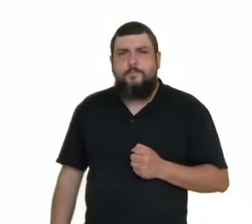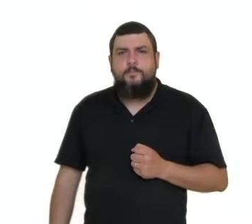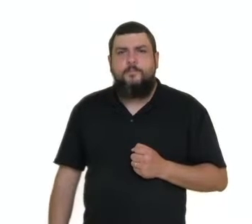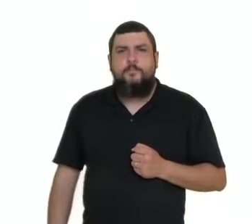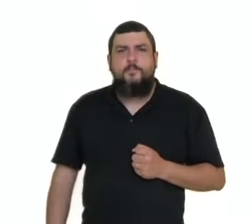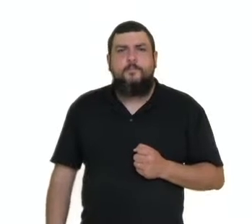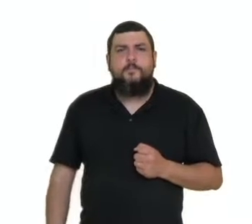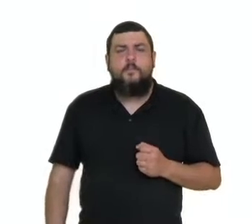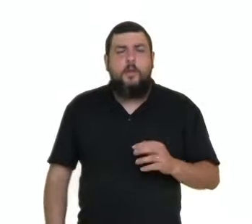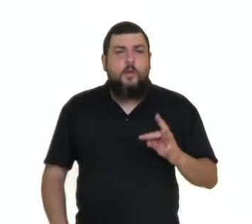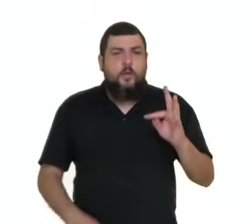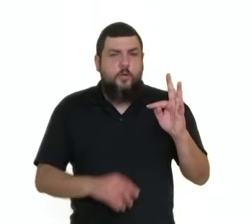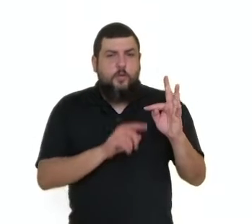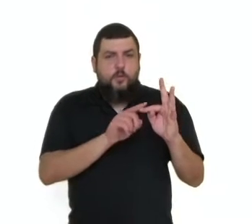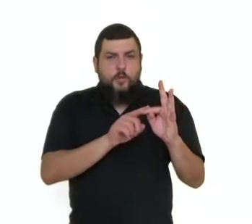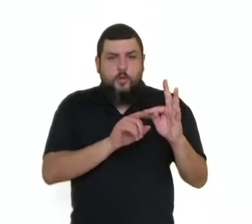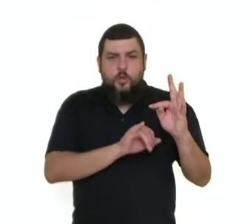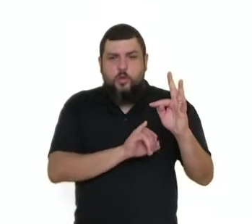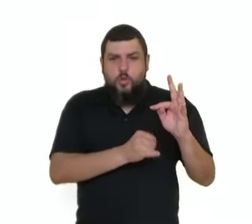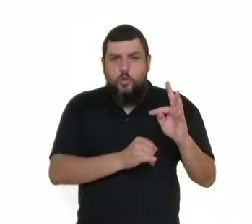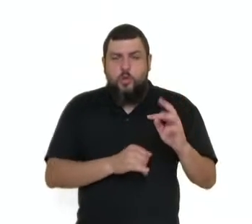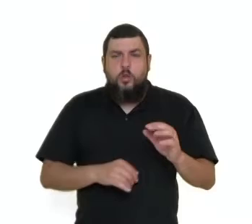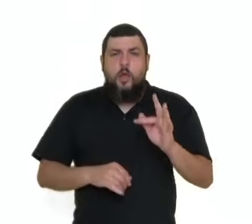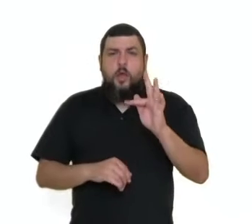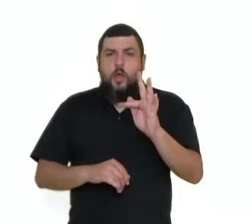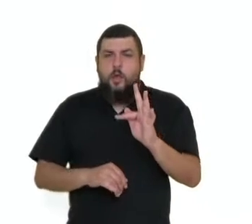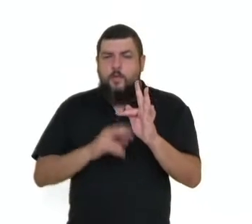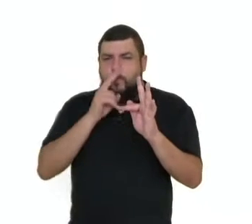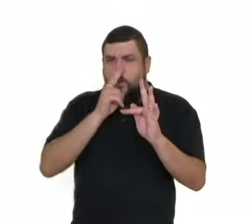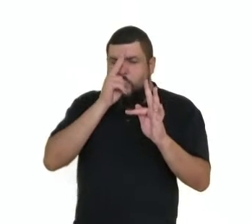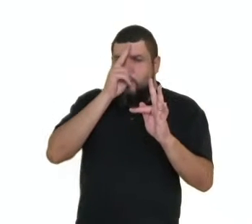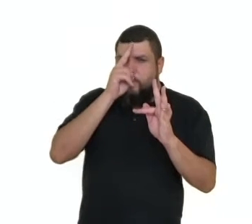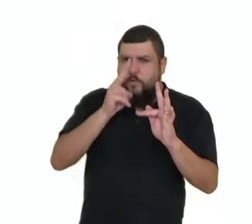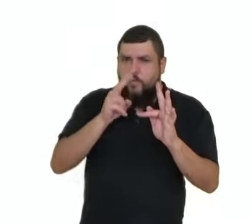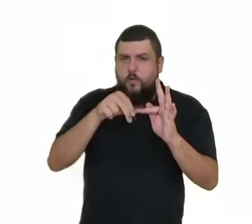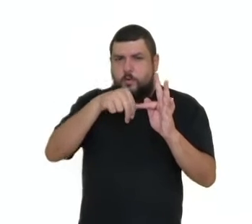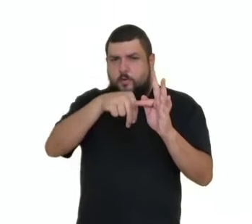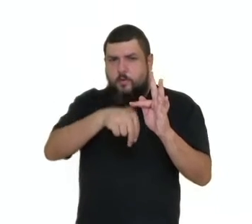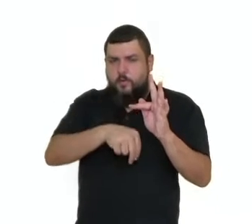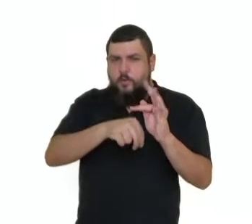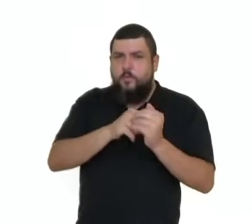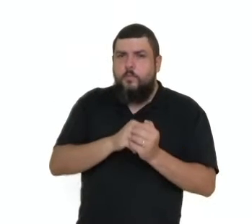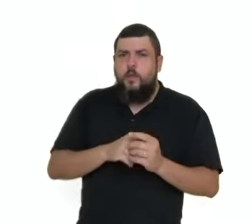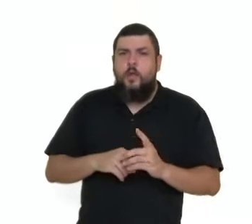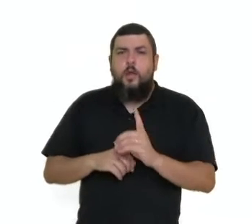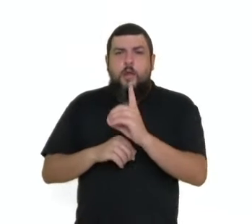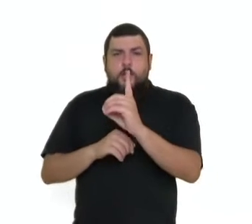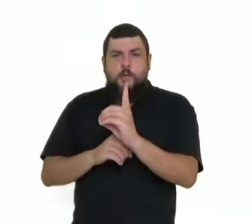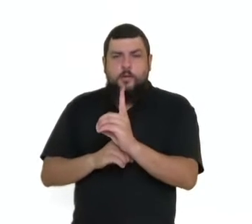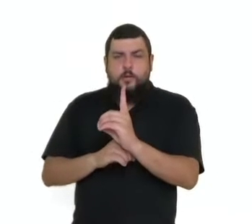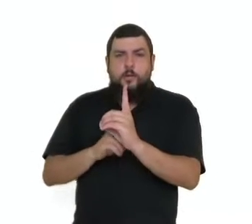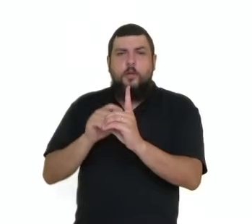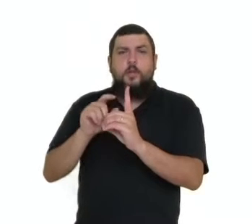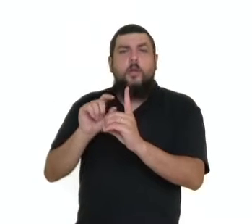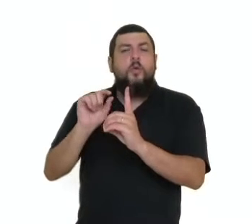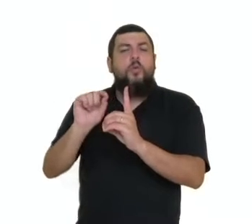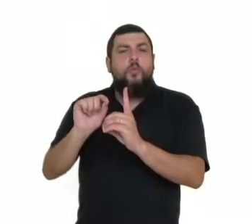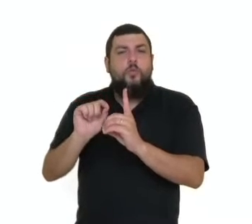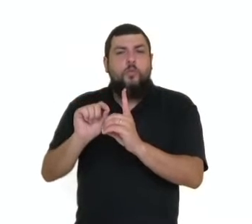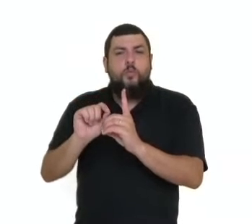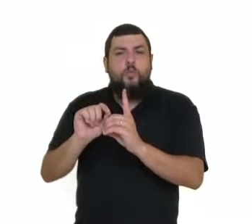em Joule, o F é a força, o peso é força-peso, tudo medido em Newton, o D representa a distância, ou no caso,